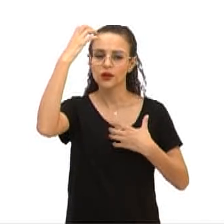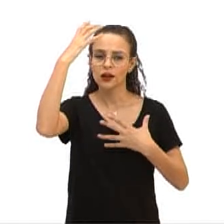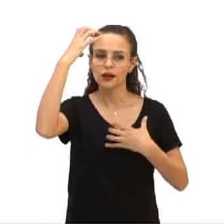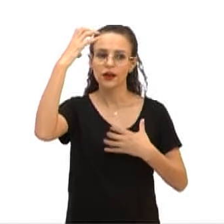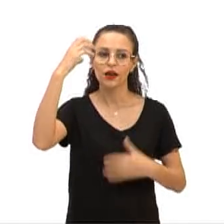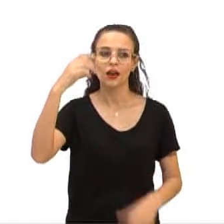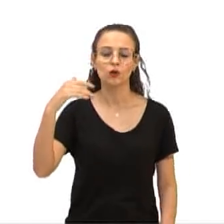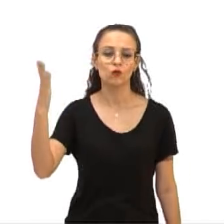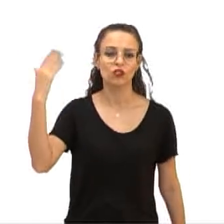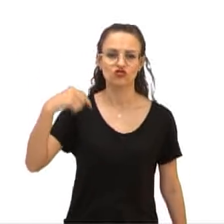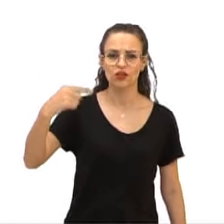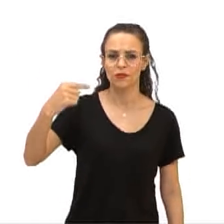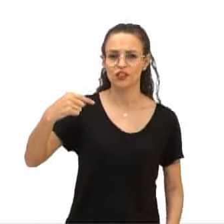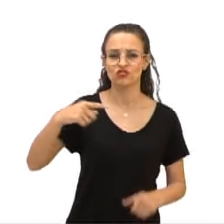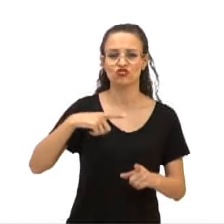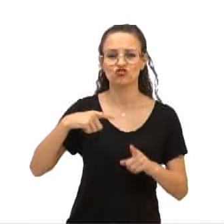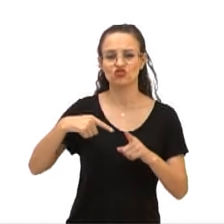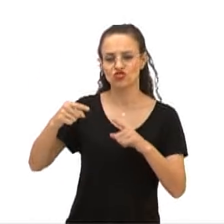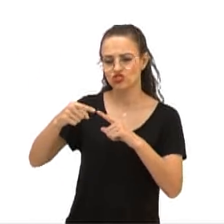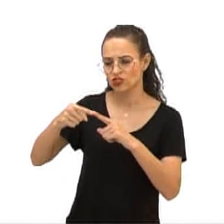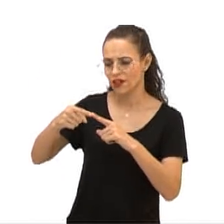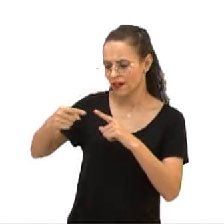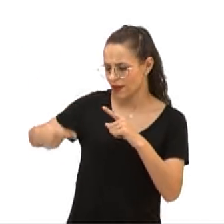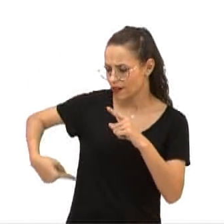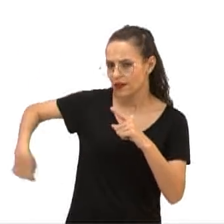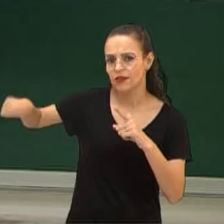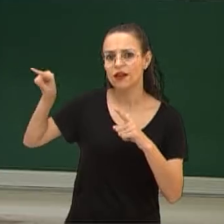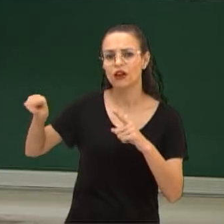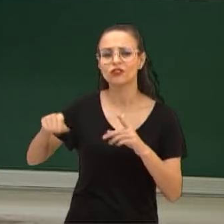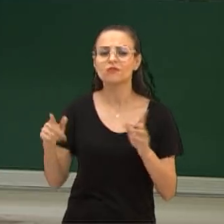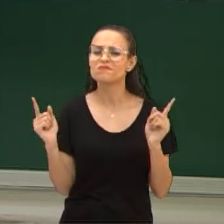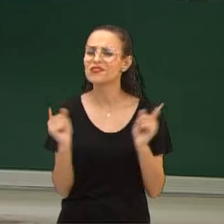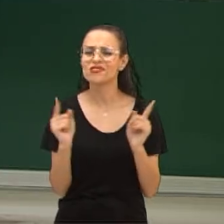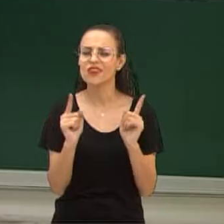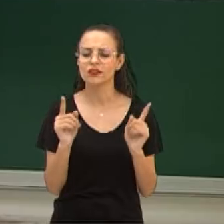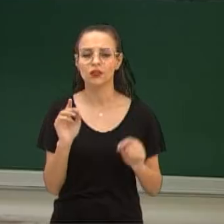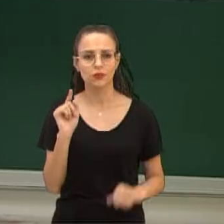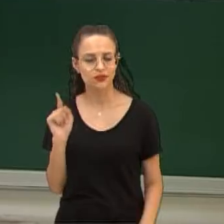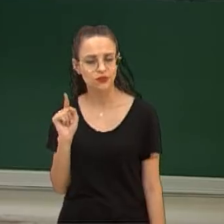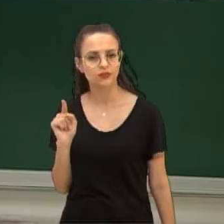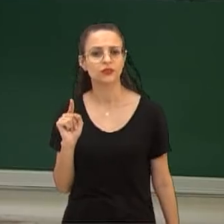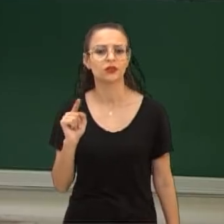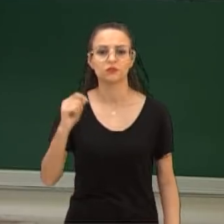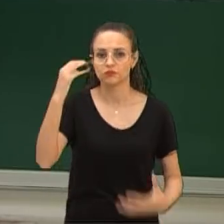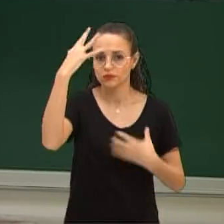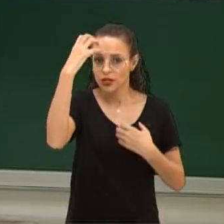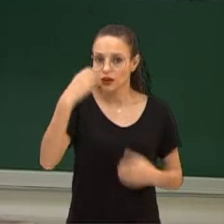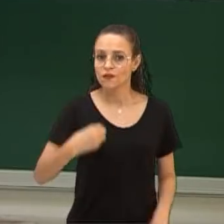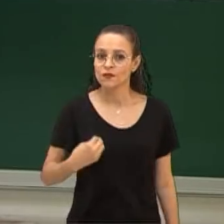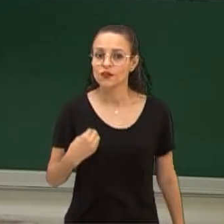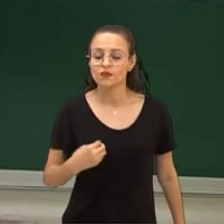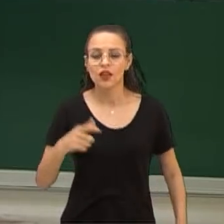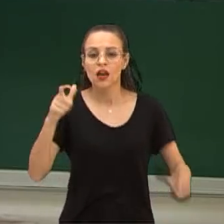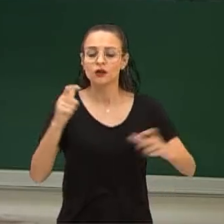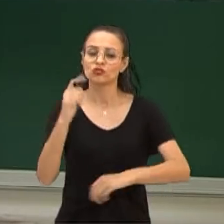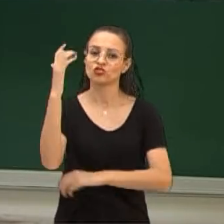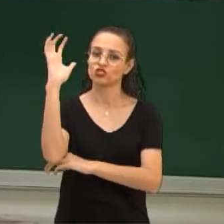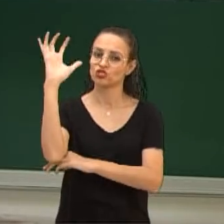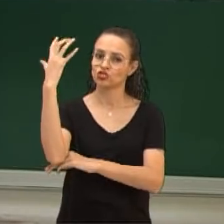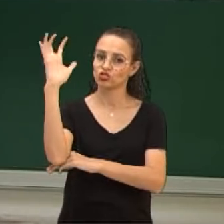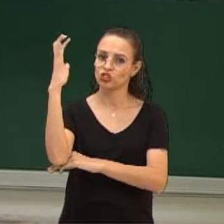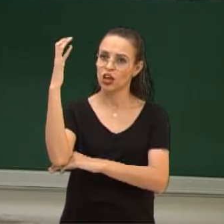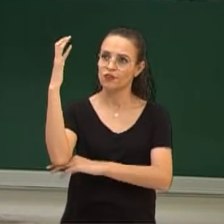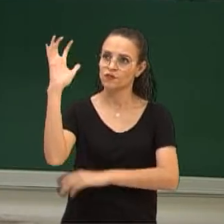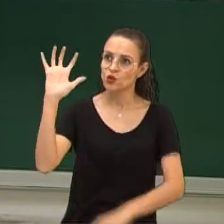uma cauda muito pequena. E esse macaco, ele vivia em regiões de árvores assim